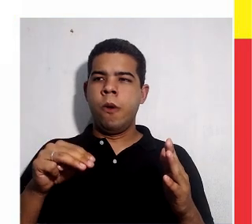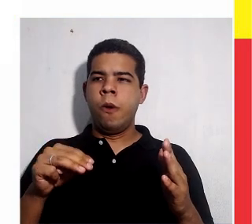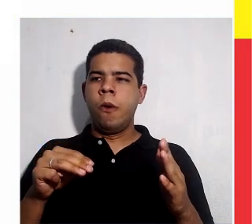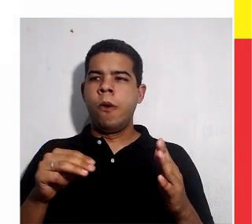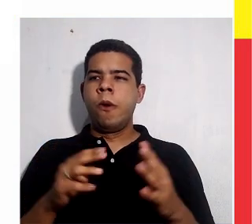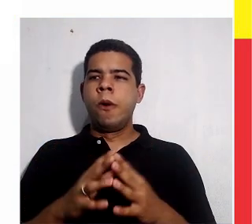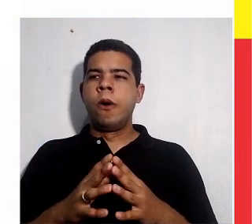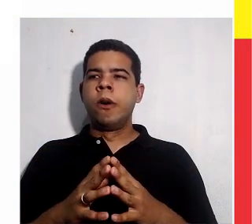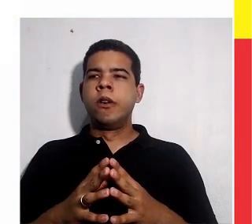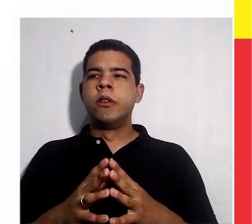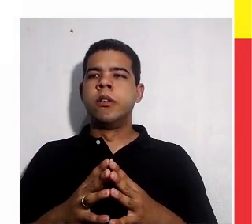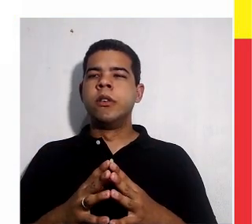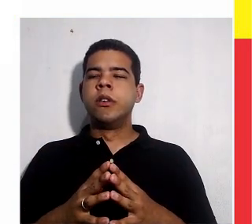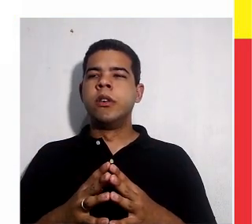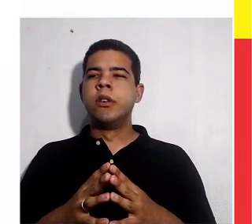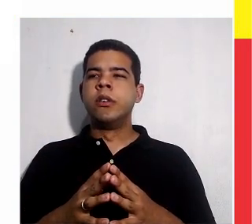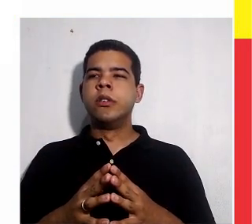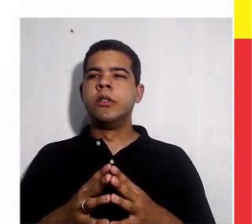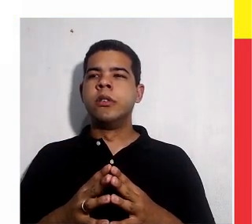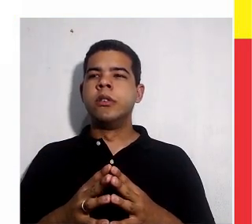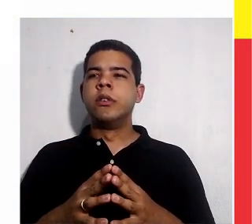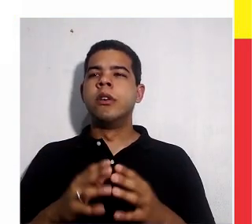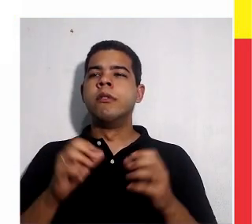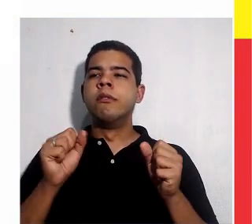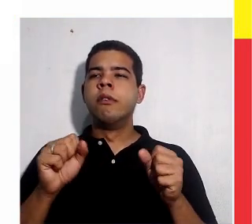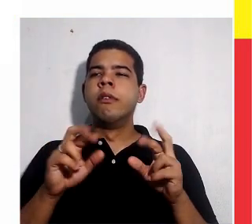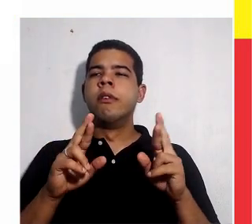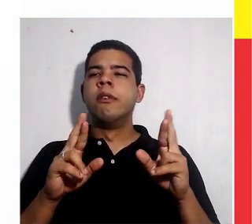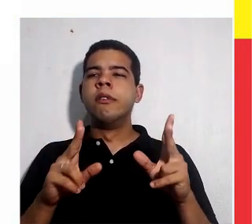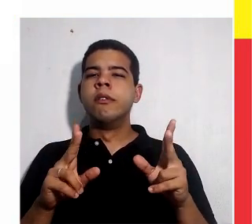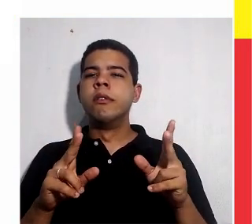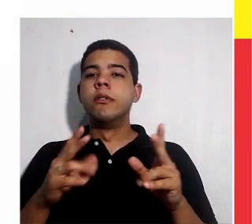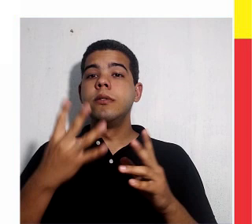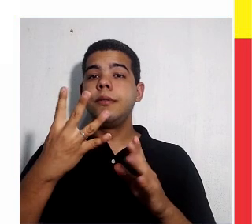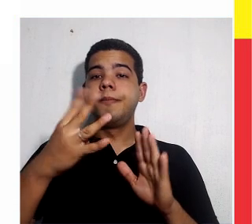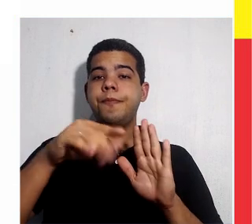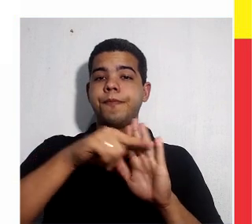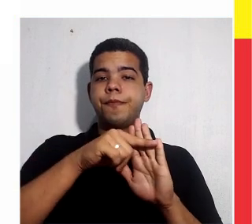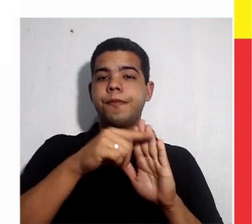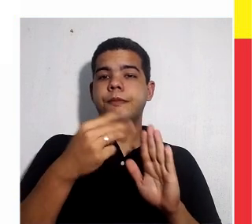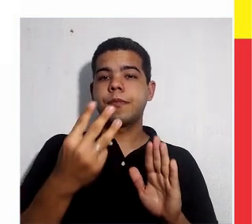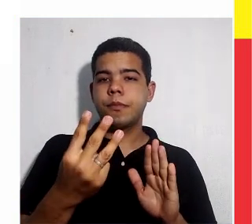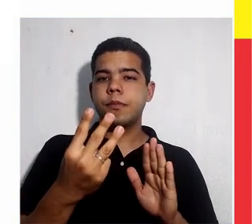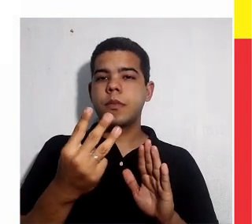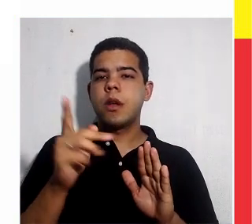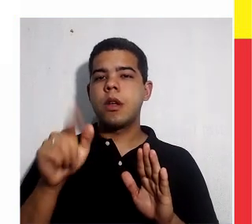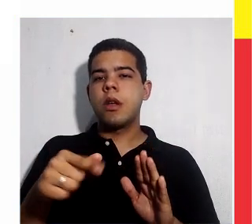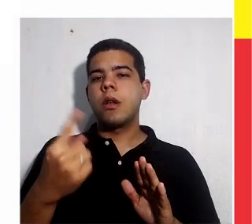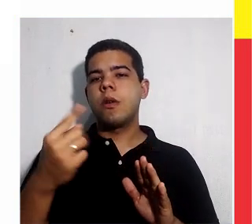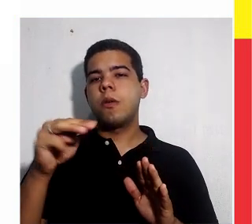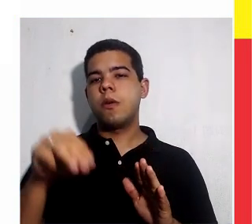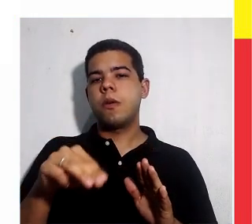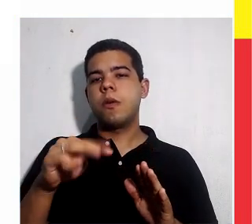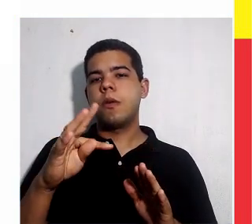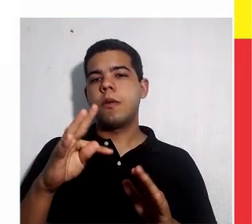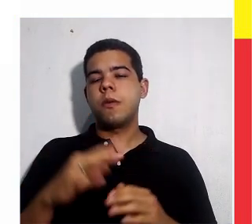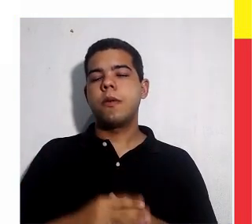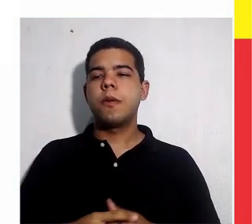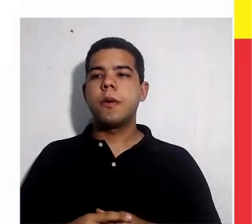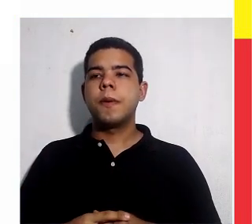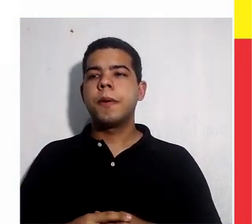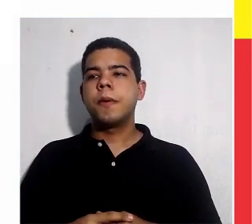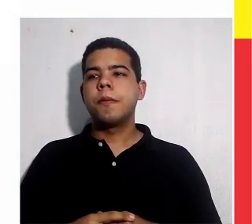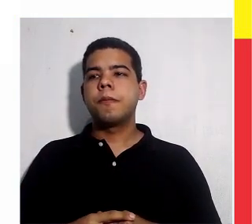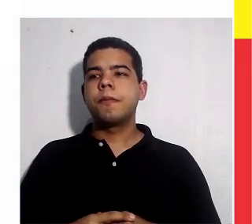de baixo para cima e depois 3 metros, eu posso fazer a diferença. 4 menos 3, 1 metro. Então,